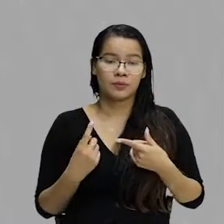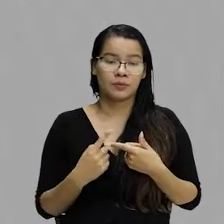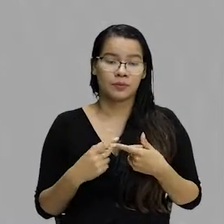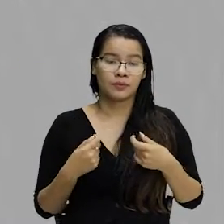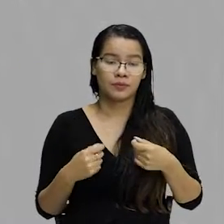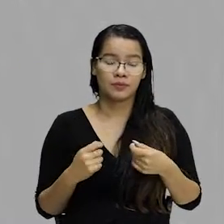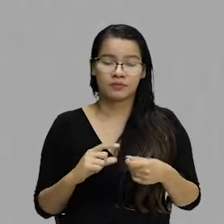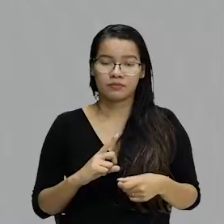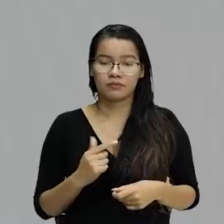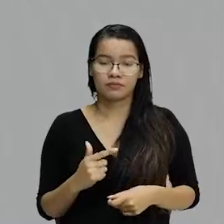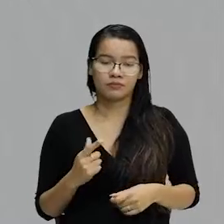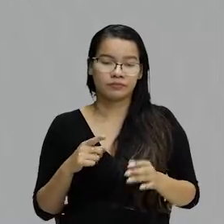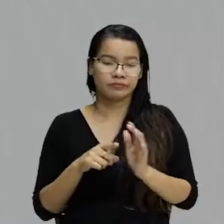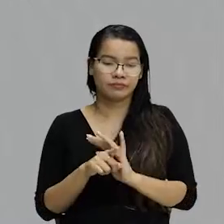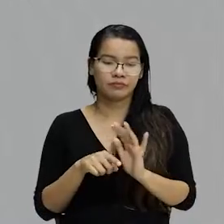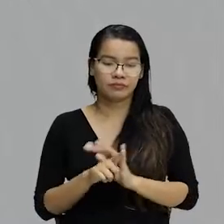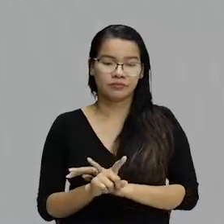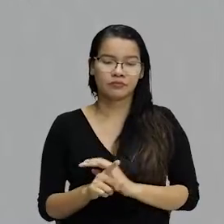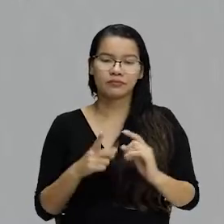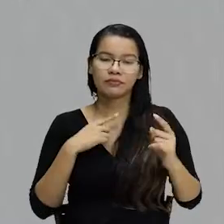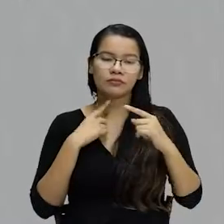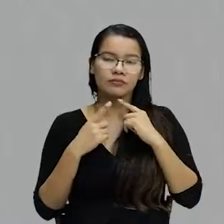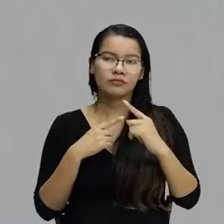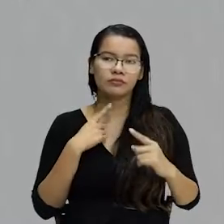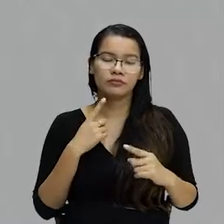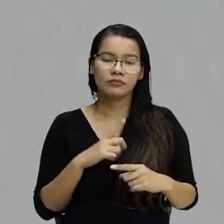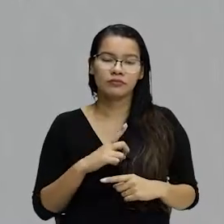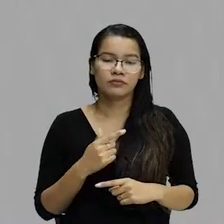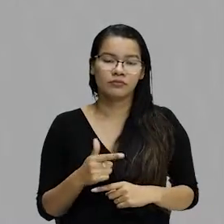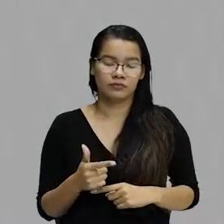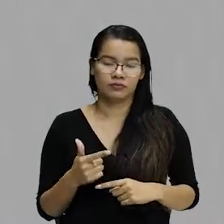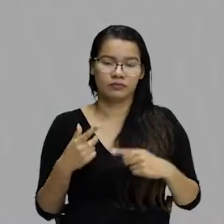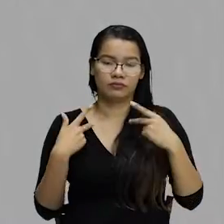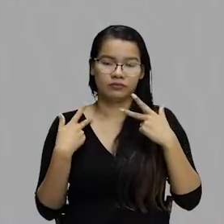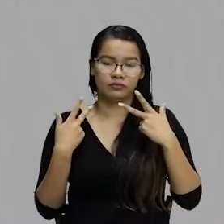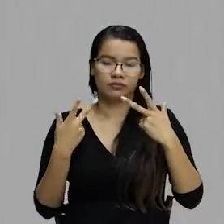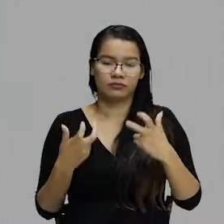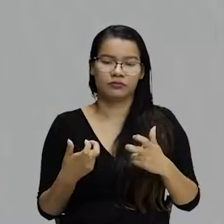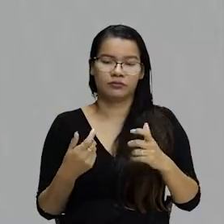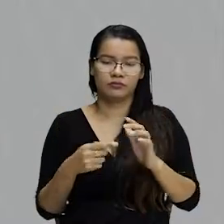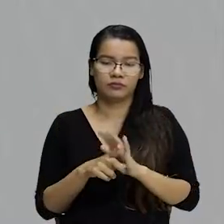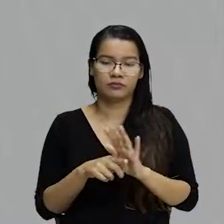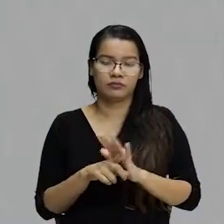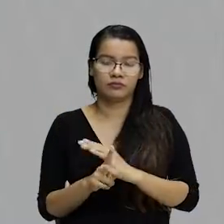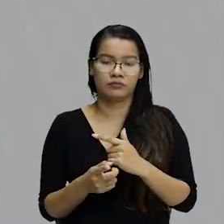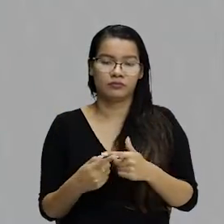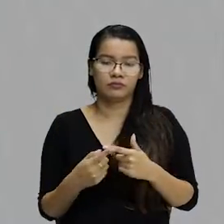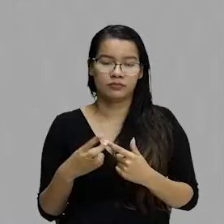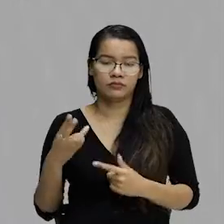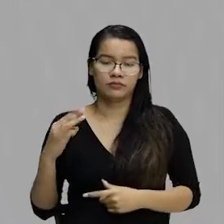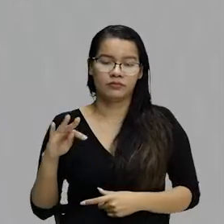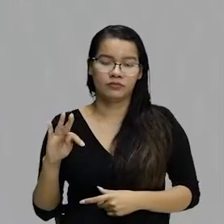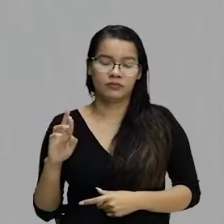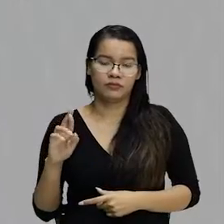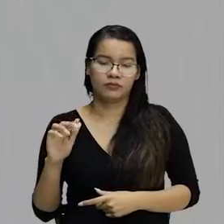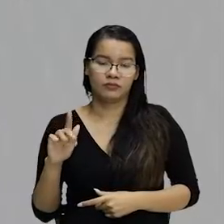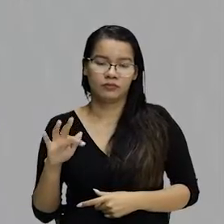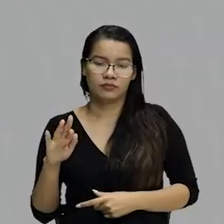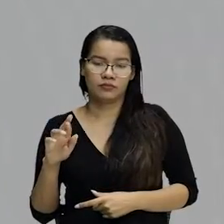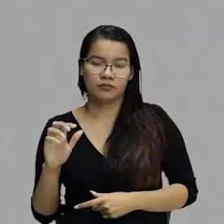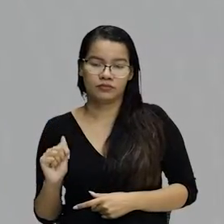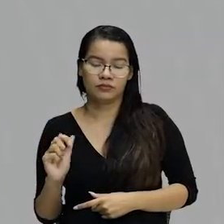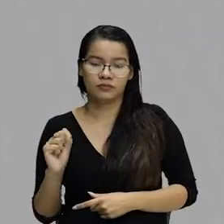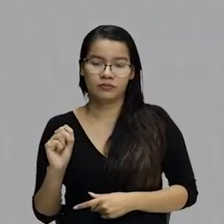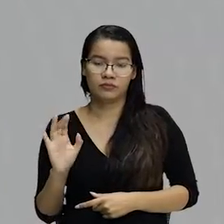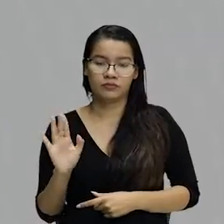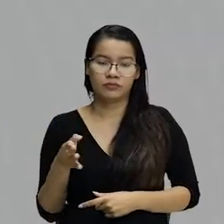sem questionar. Ninguém, então, tinha prestado atenção nisso. Pesquisem porque são metáforas. Aí eu já mudo o processo de dramaturgia.